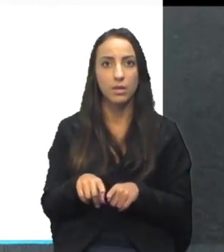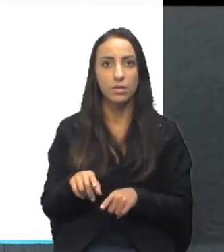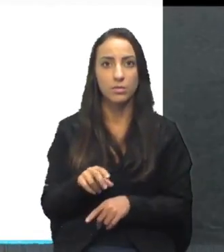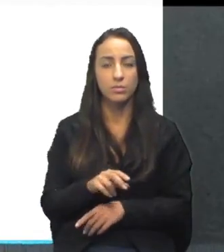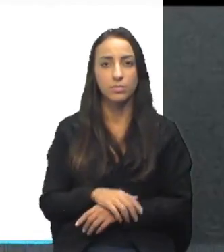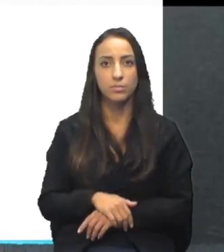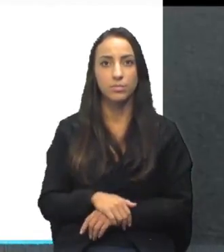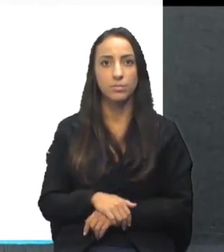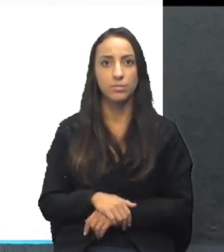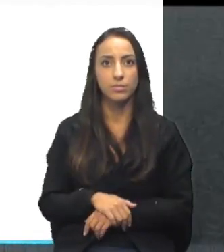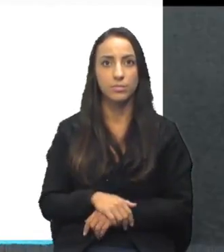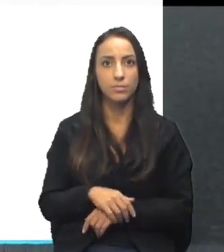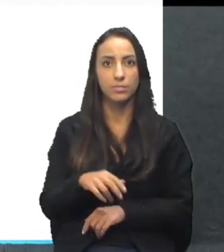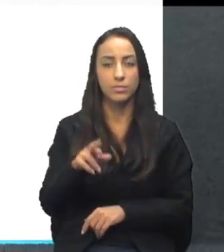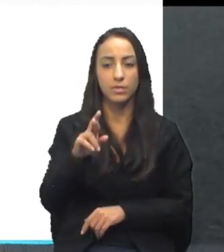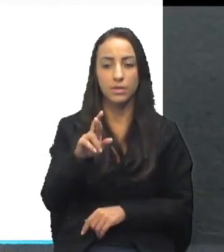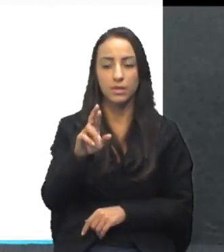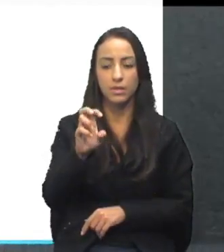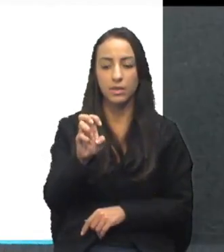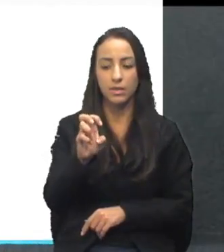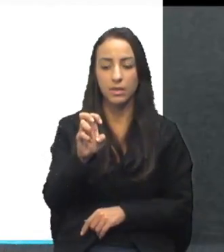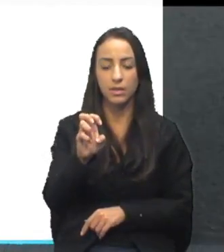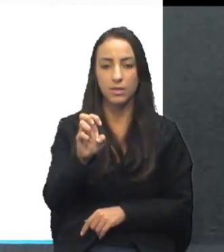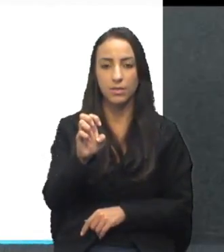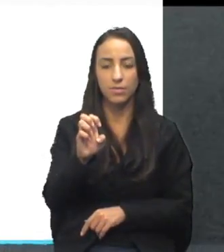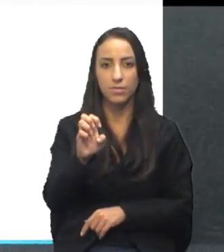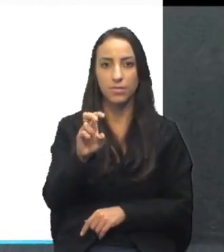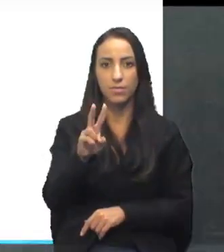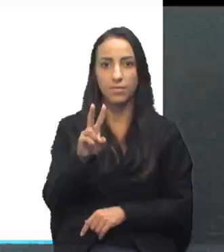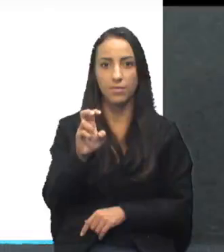como bandagem reversa,